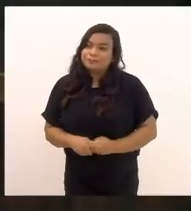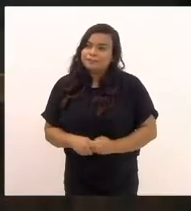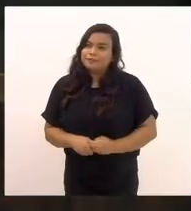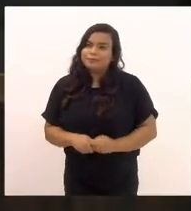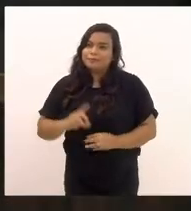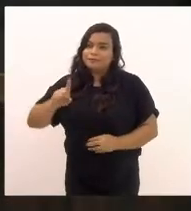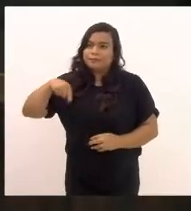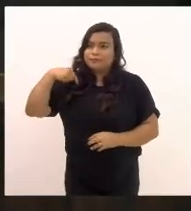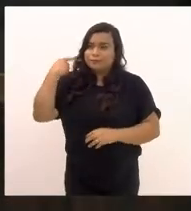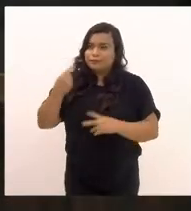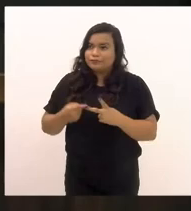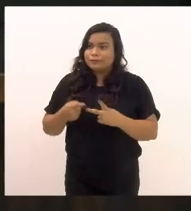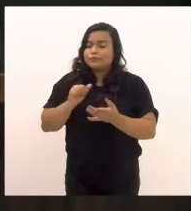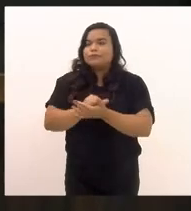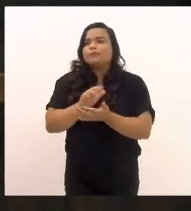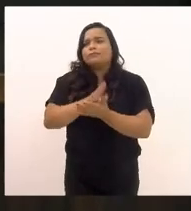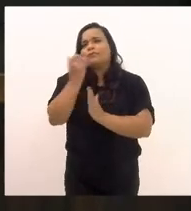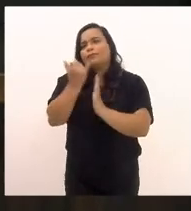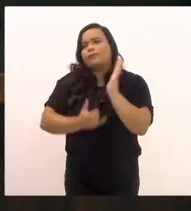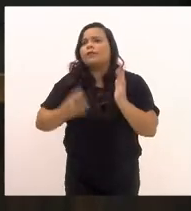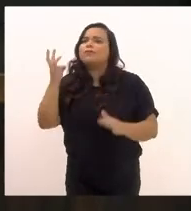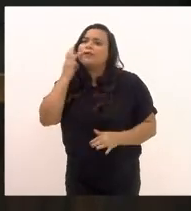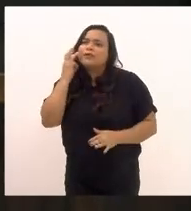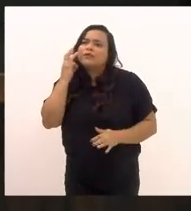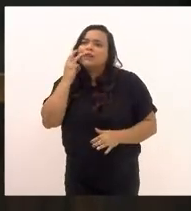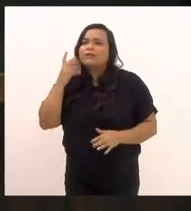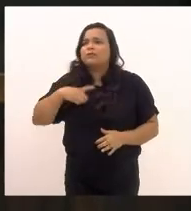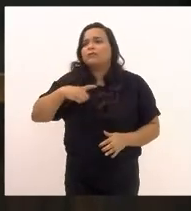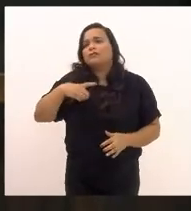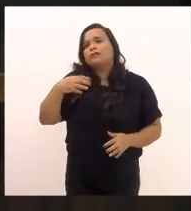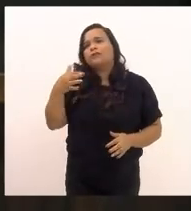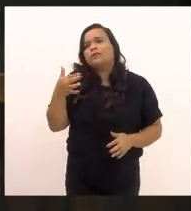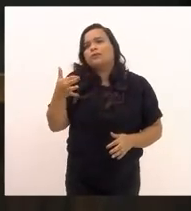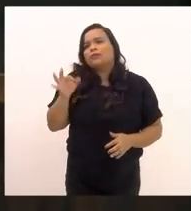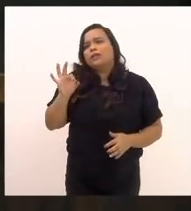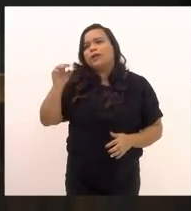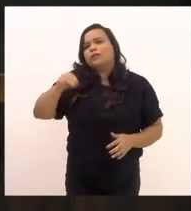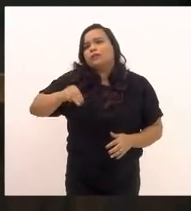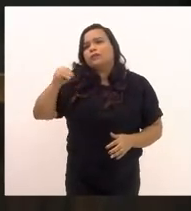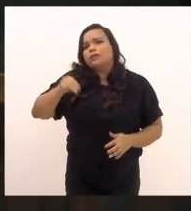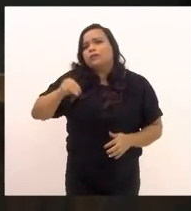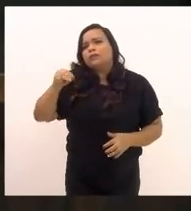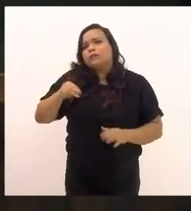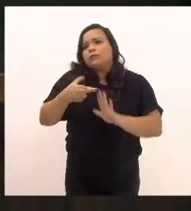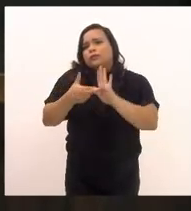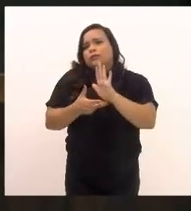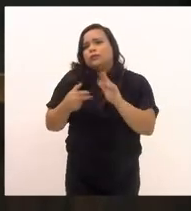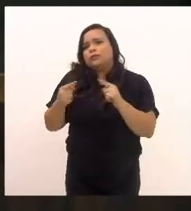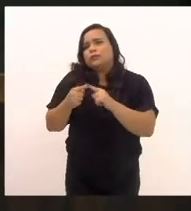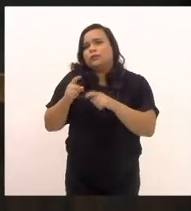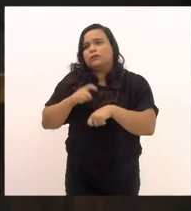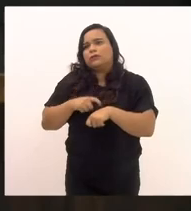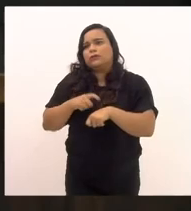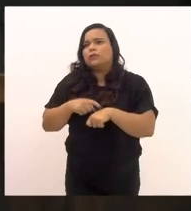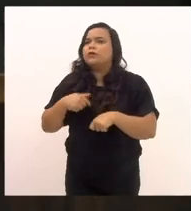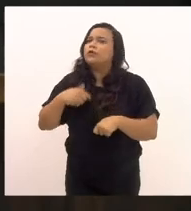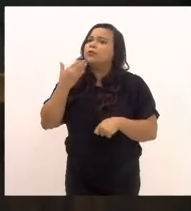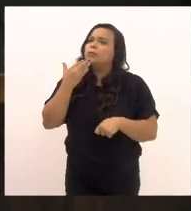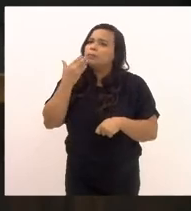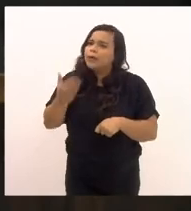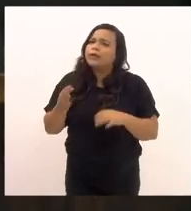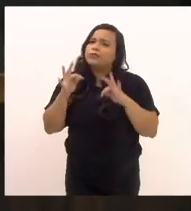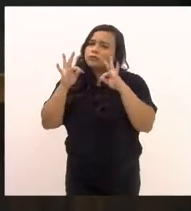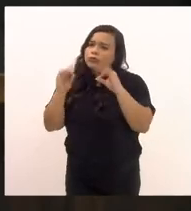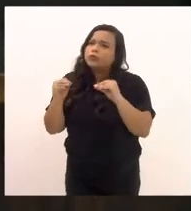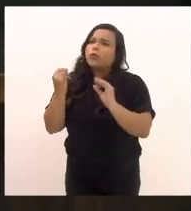Próximo orador inscrito é o nobre deputado Valdeque Carneiro. Vossa Excelência dispõe de 10 minutos no tempo regimental. Pediria a todos os